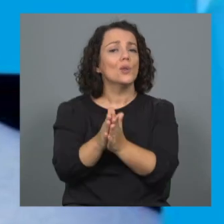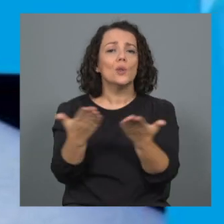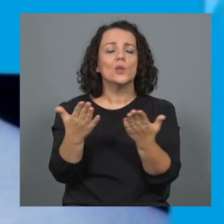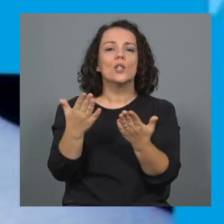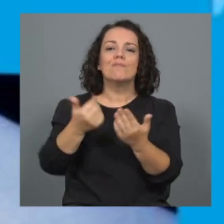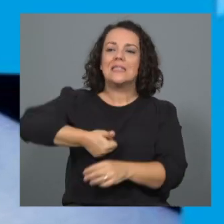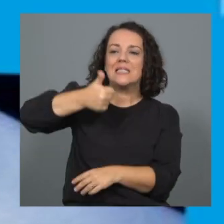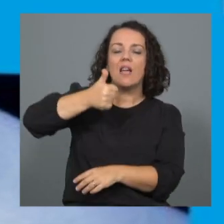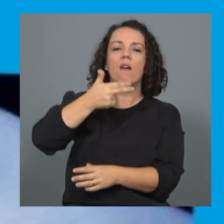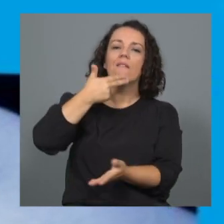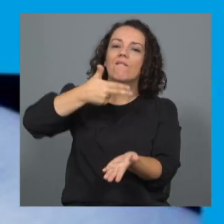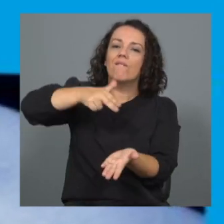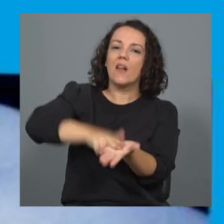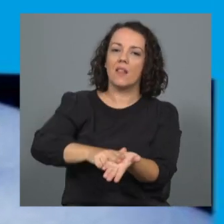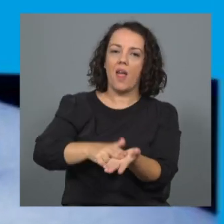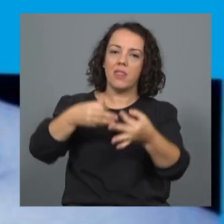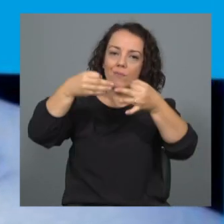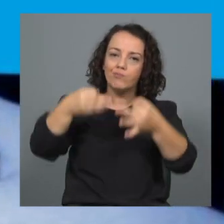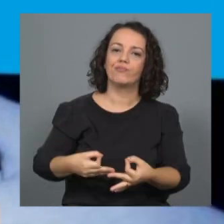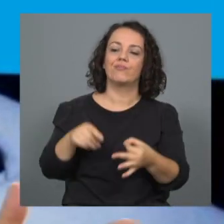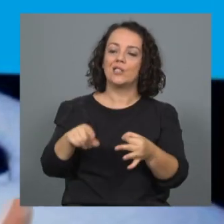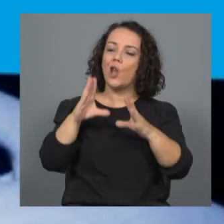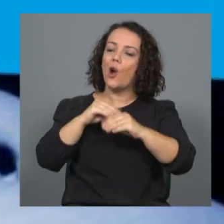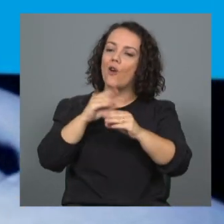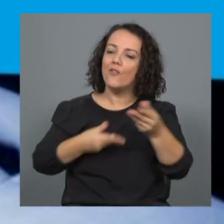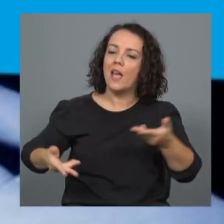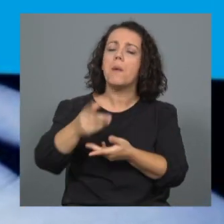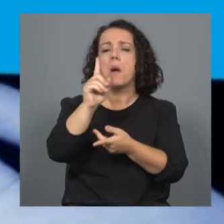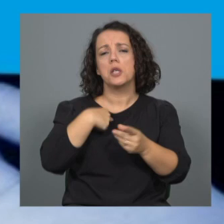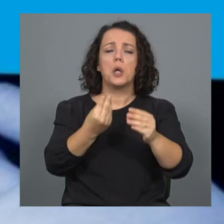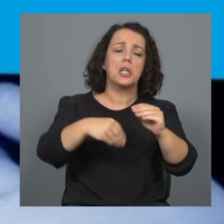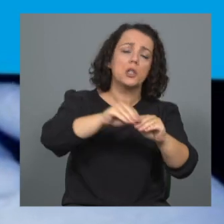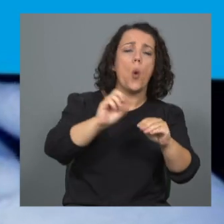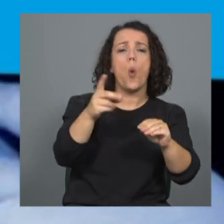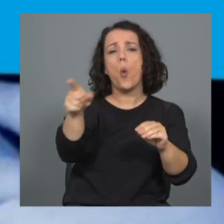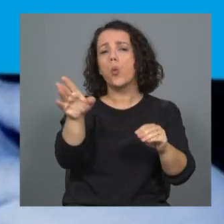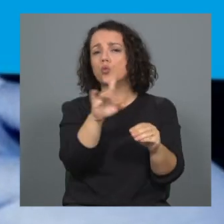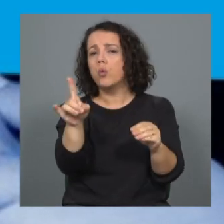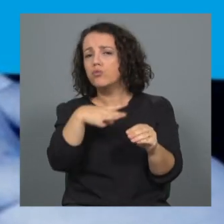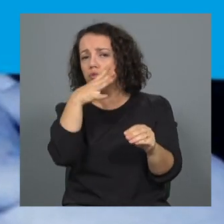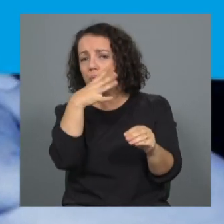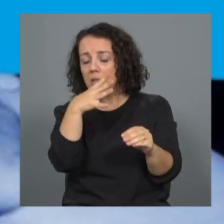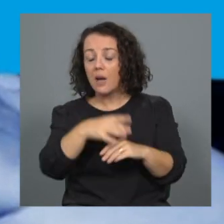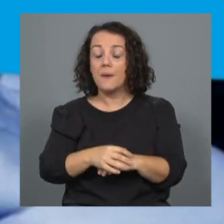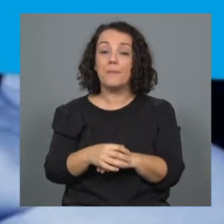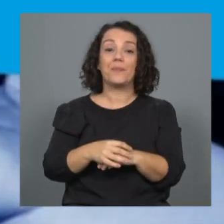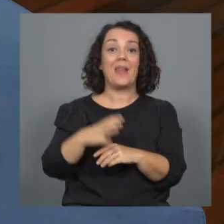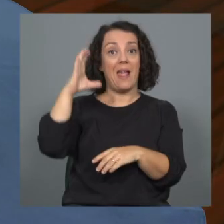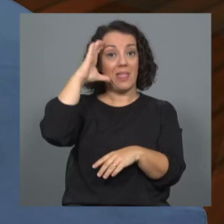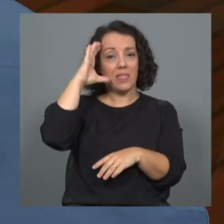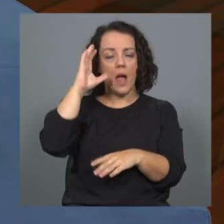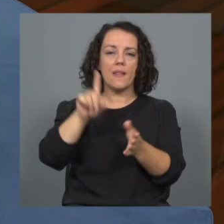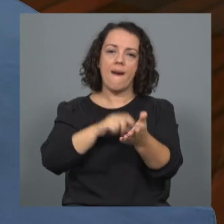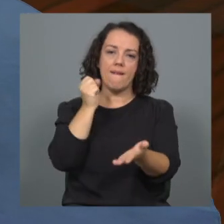da conversa. Só talvez valha a pena acrescentar, mas o João talvez possa explicar melhor, que dividimos sempre a tarde